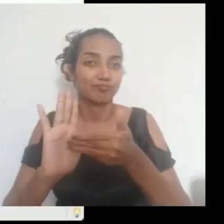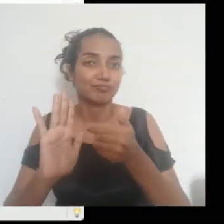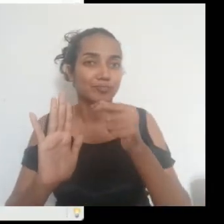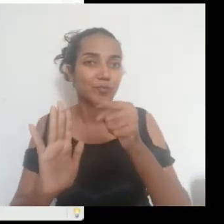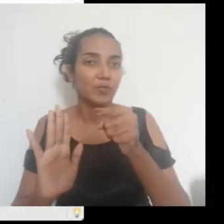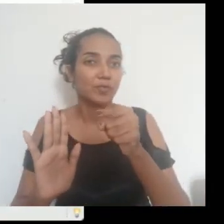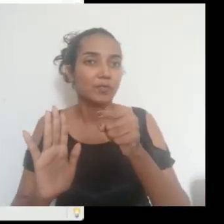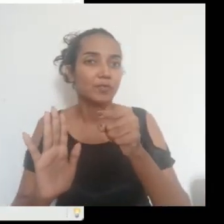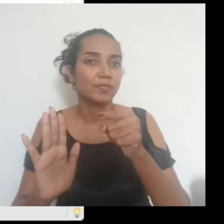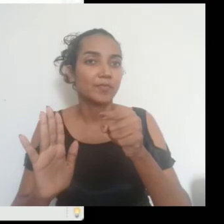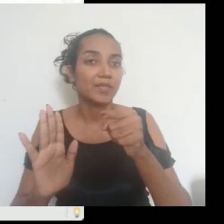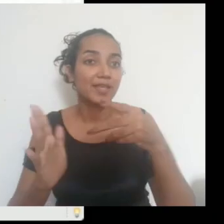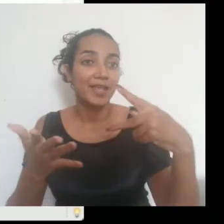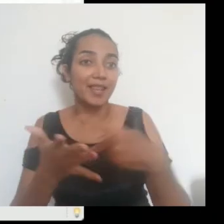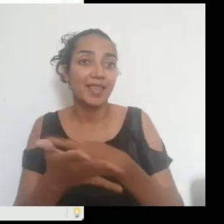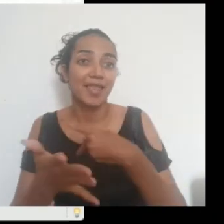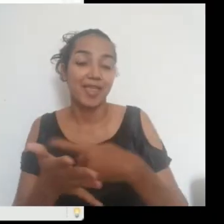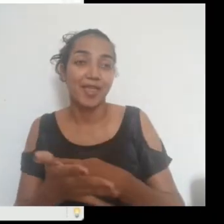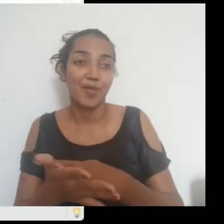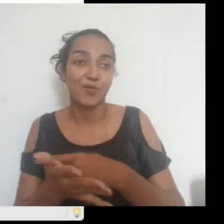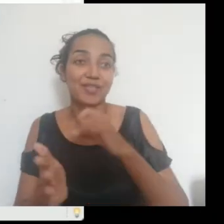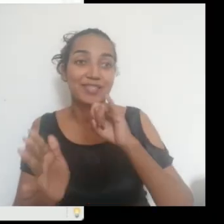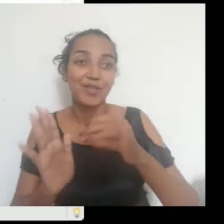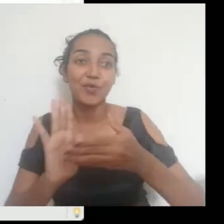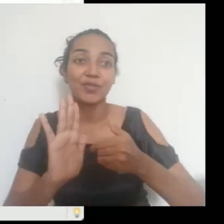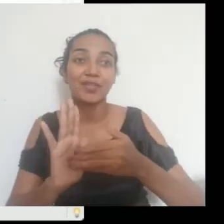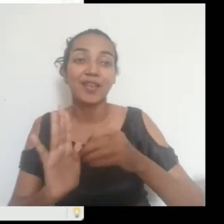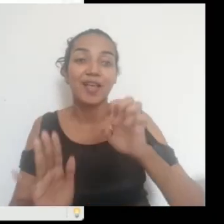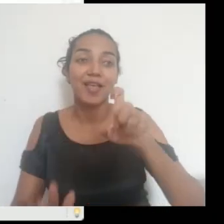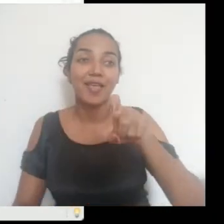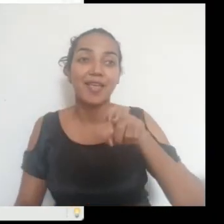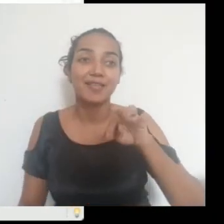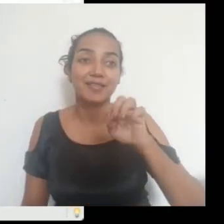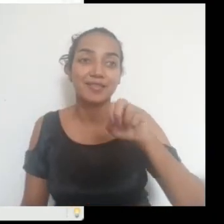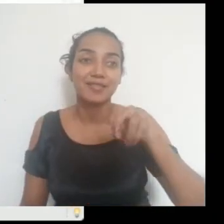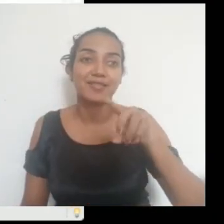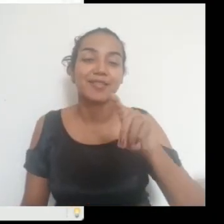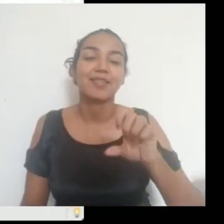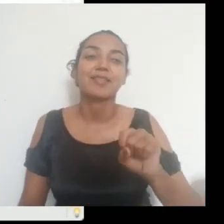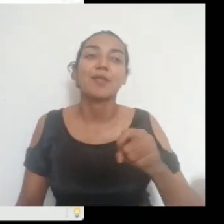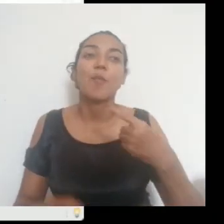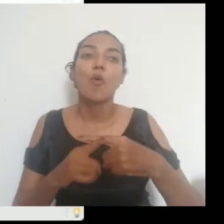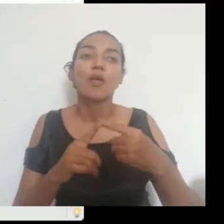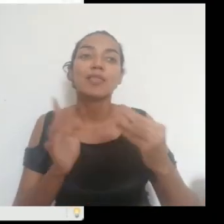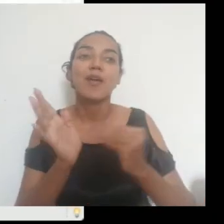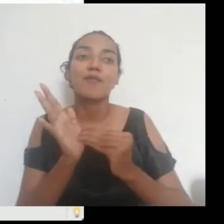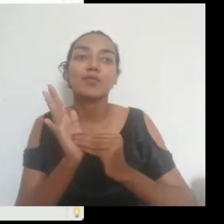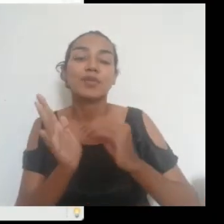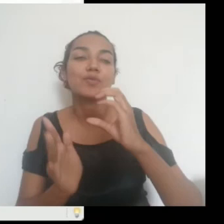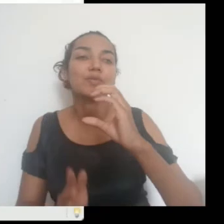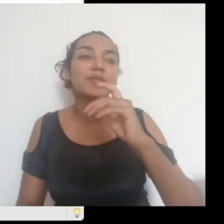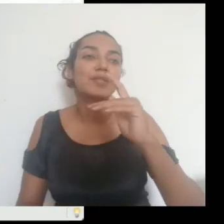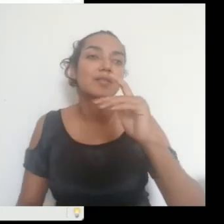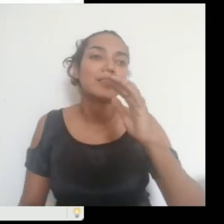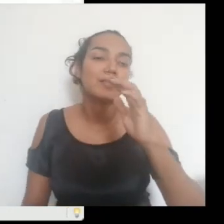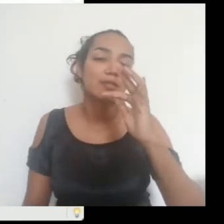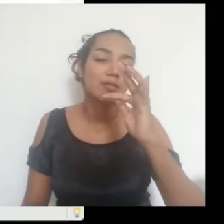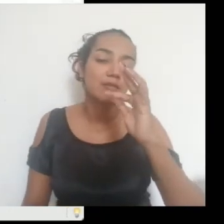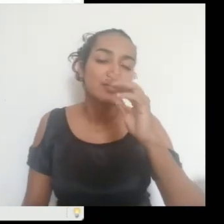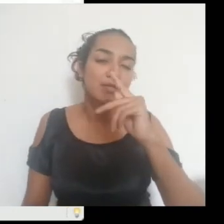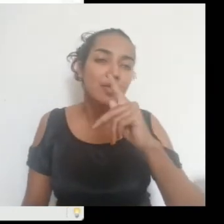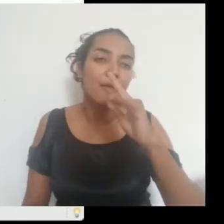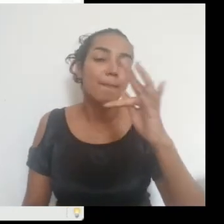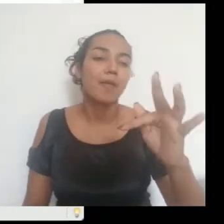ele passa a dar erro, porque não existe nem o CPF, nem o nome, nem a data de nascimento no professor. A partir do momento que eu